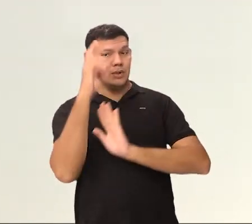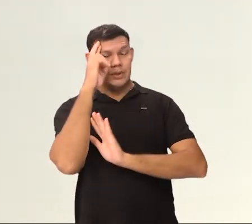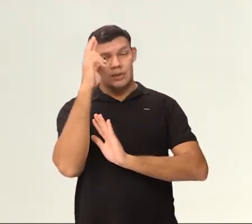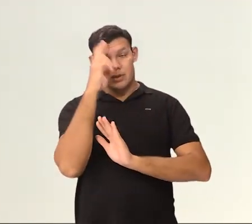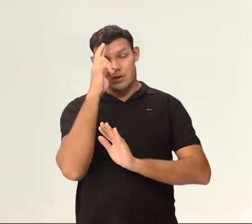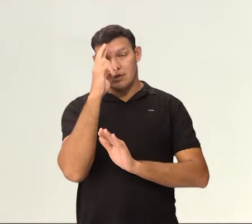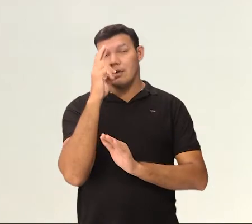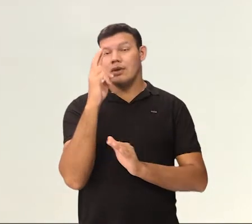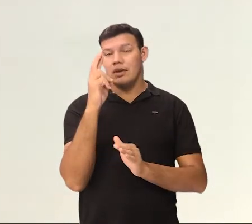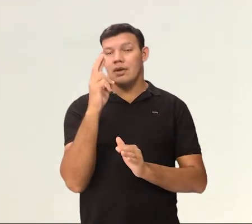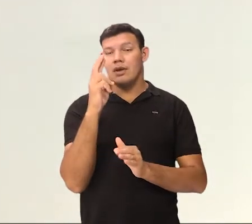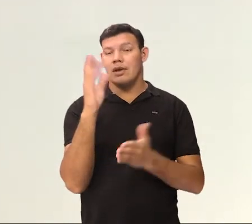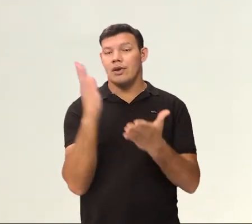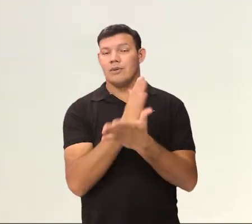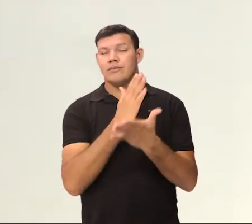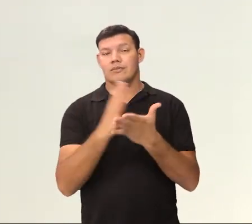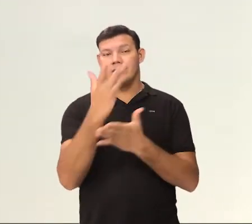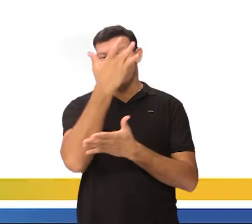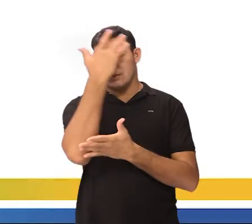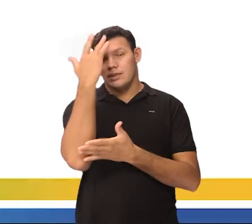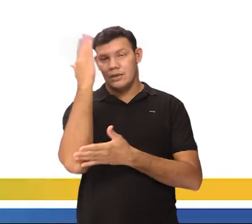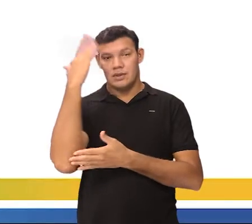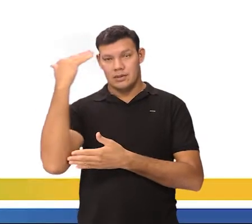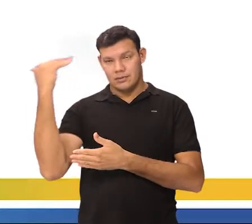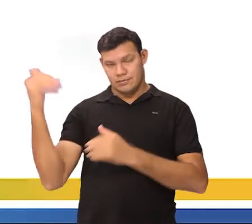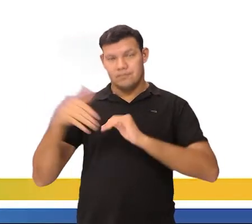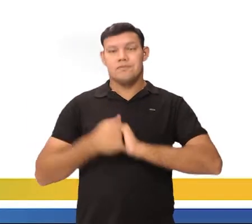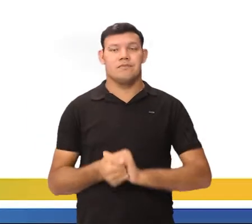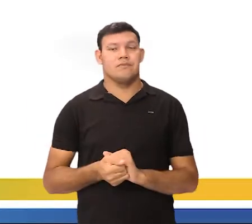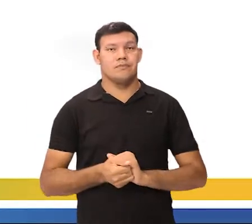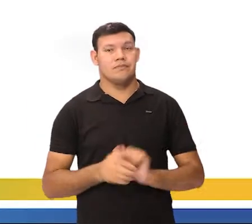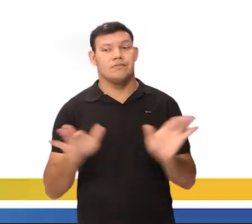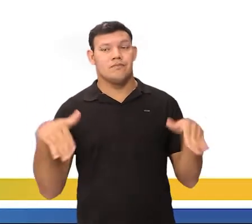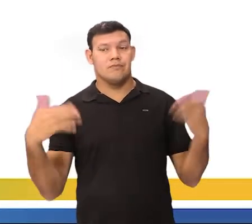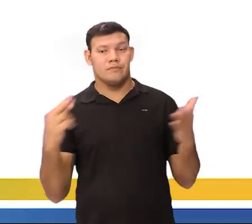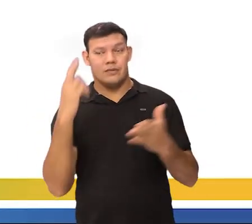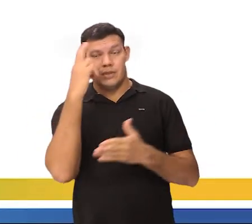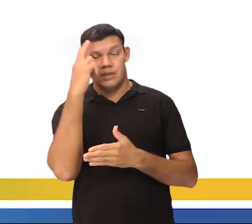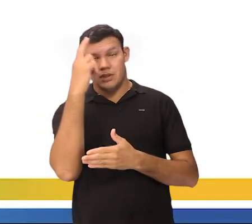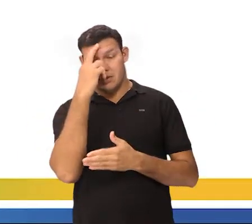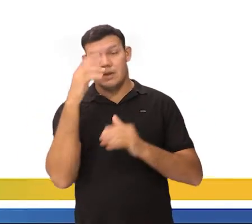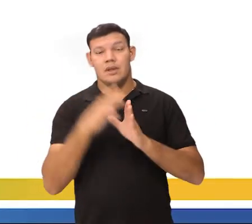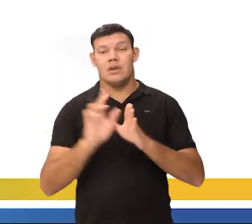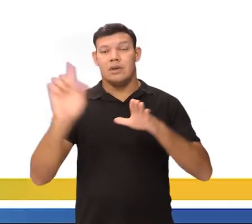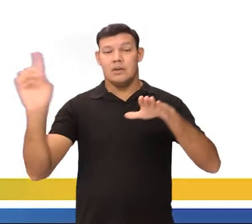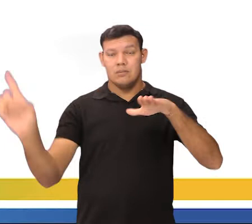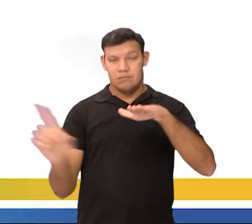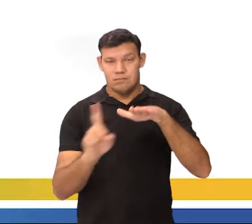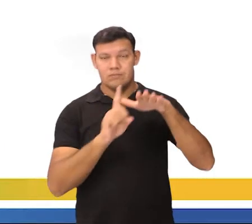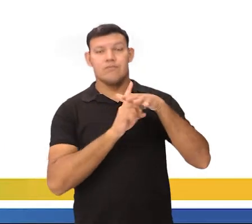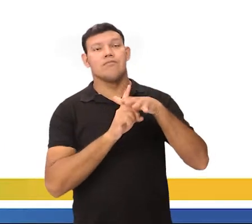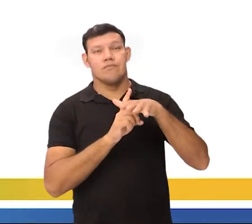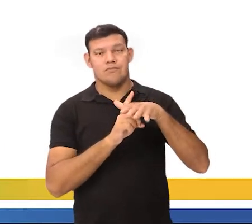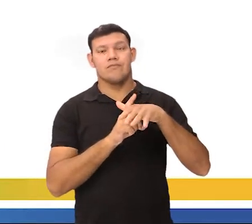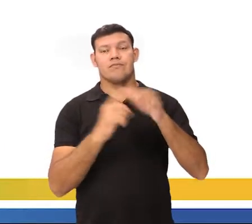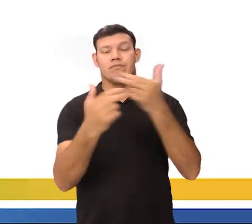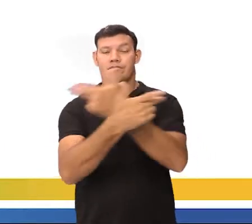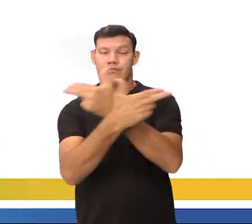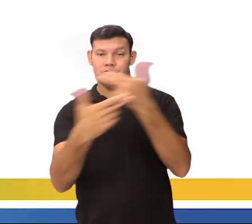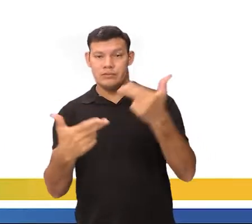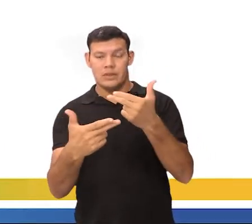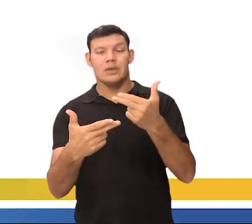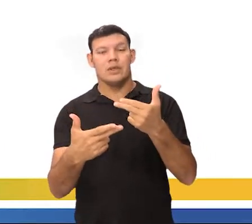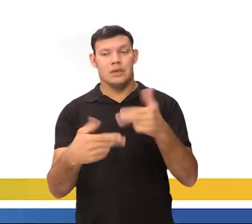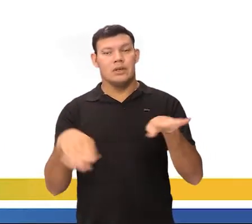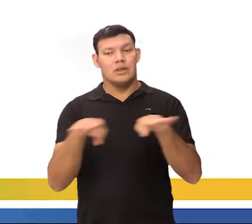alguns historiadores muito famosos. Observem aí. História inclui todo o traço e vestígio de tudo que o